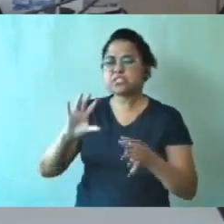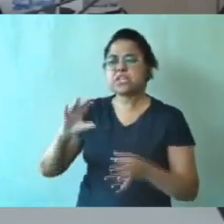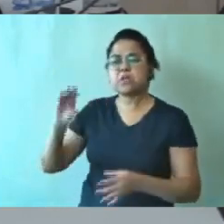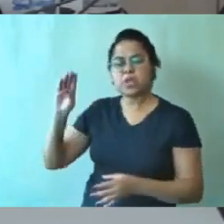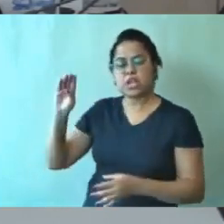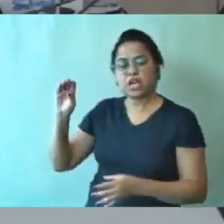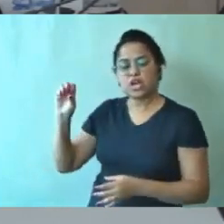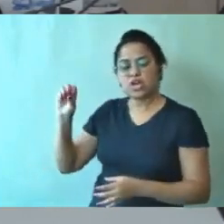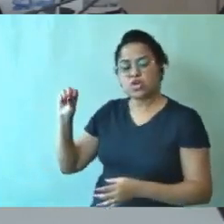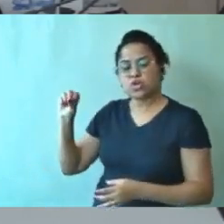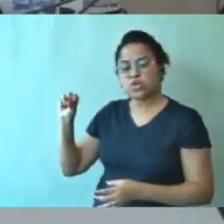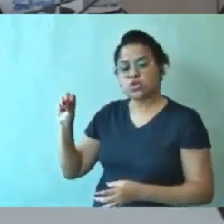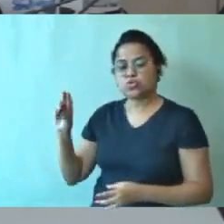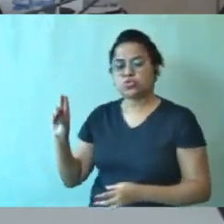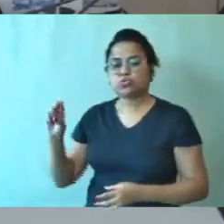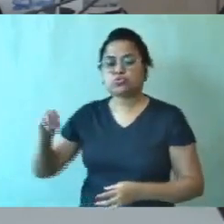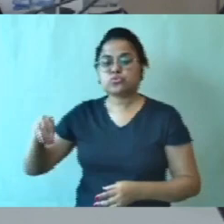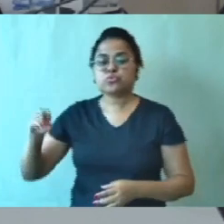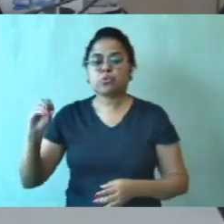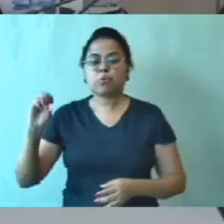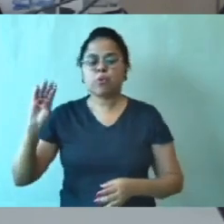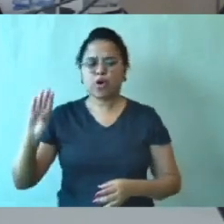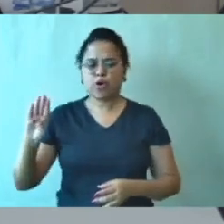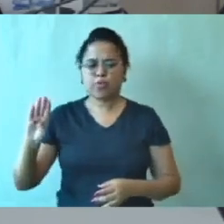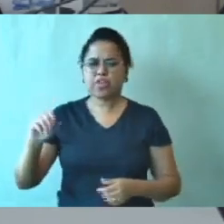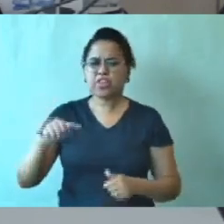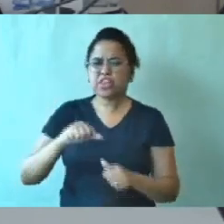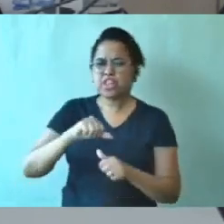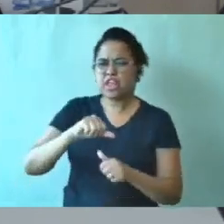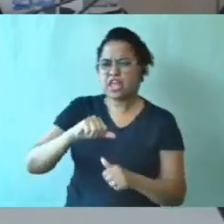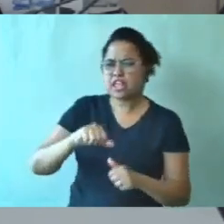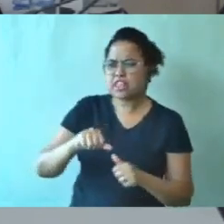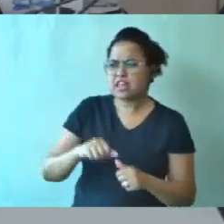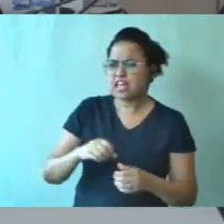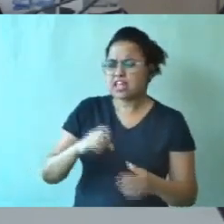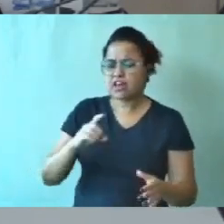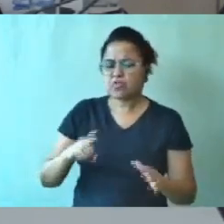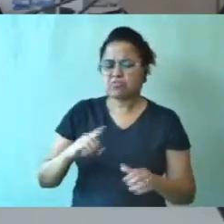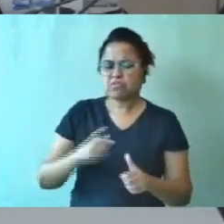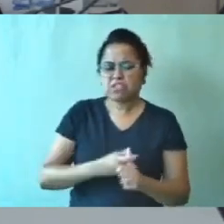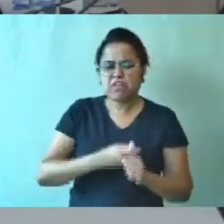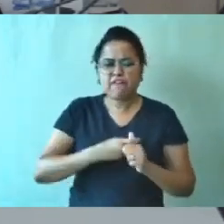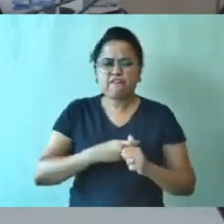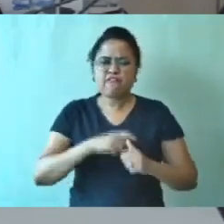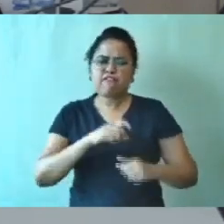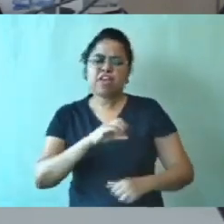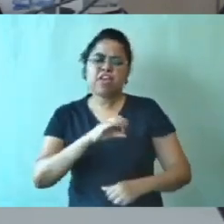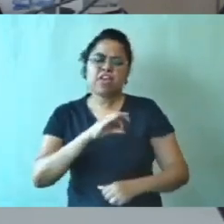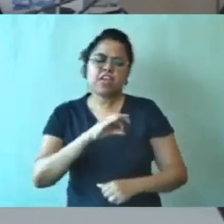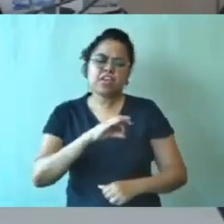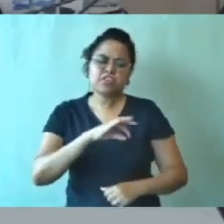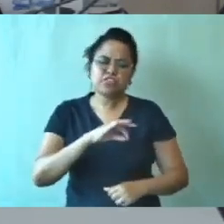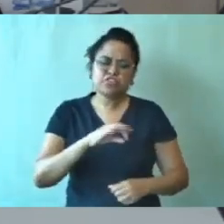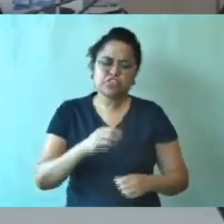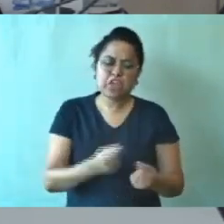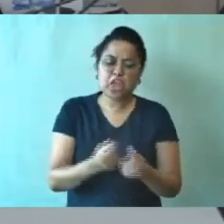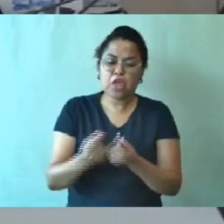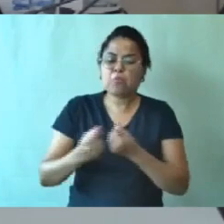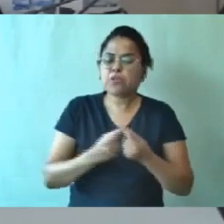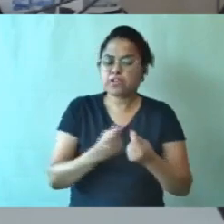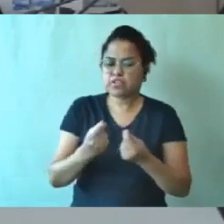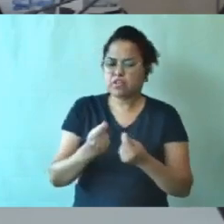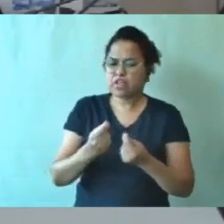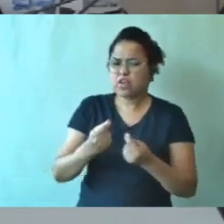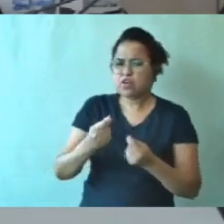gerará dever de remuneração ou qualquer outro ressarcimento pelo Poder Executivo. Então, olha só, considerando isso,